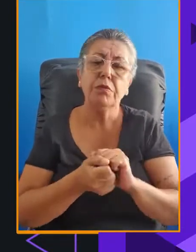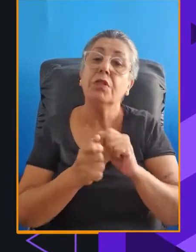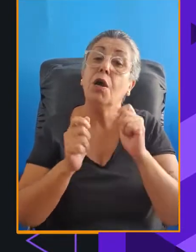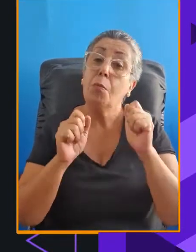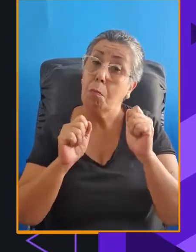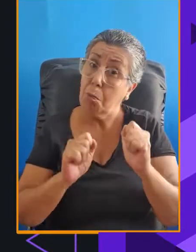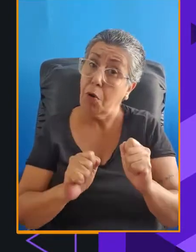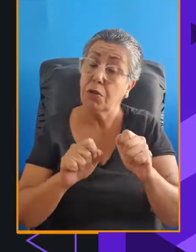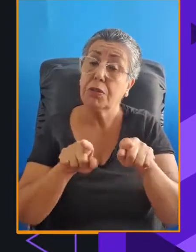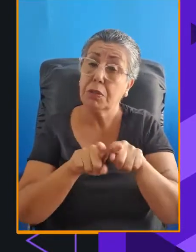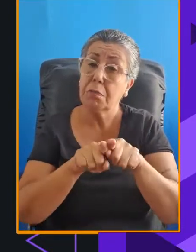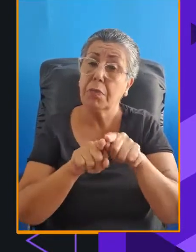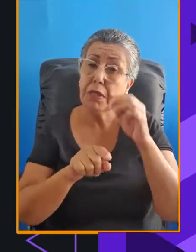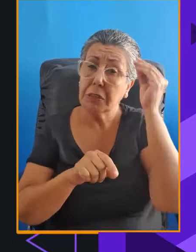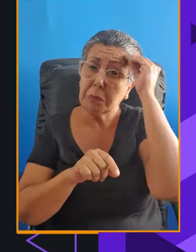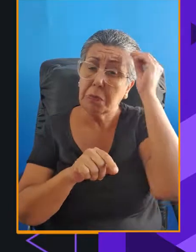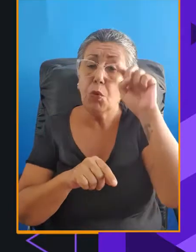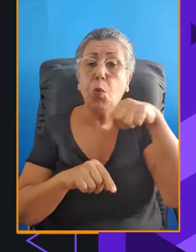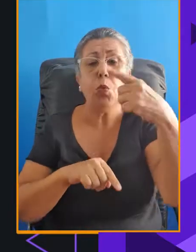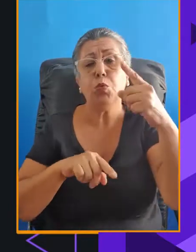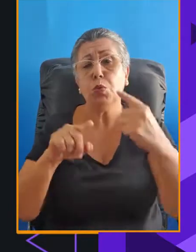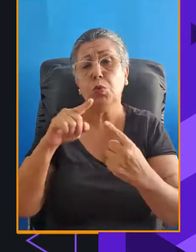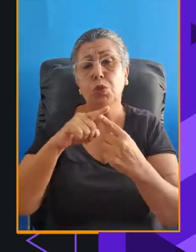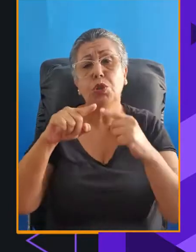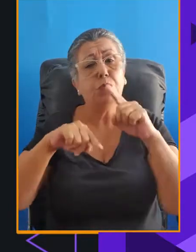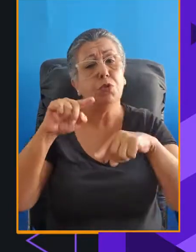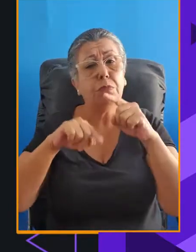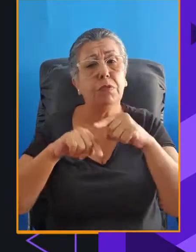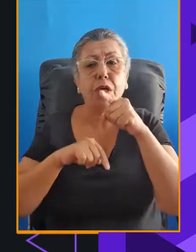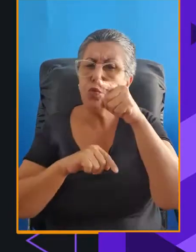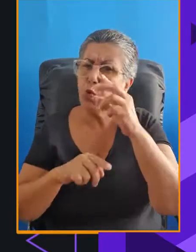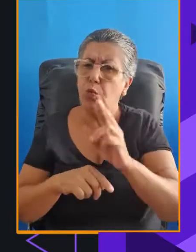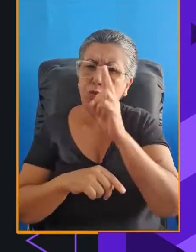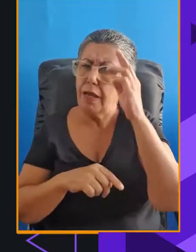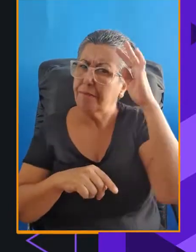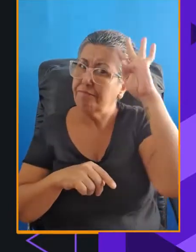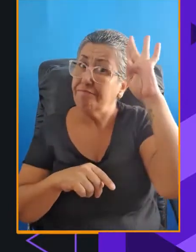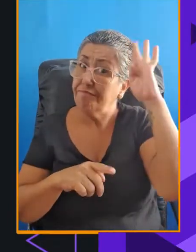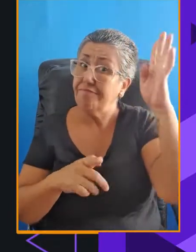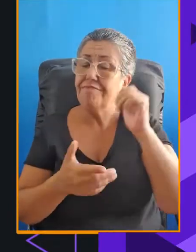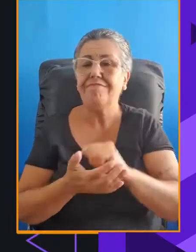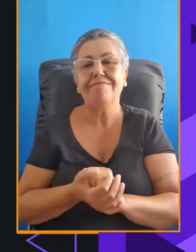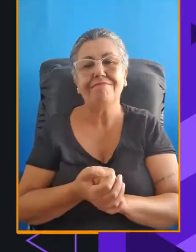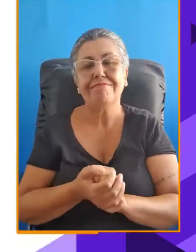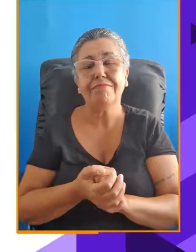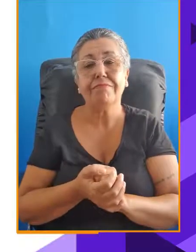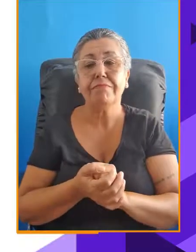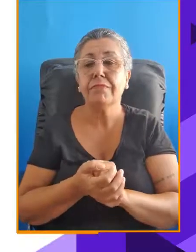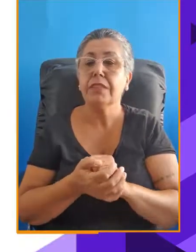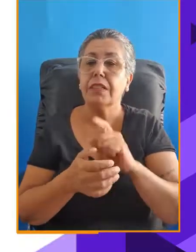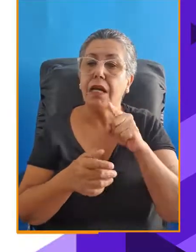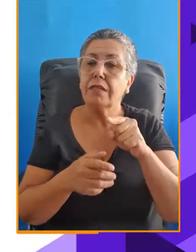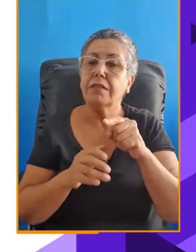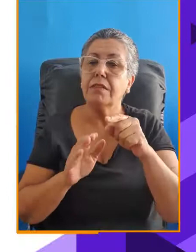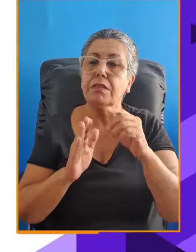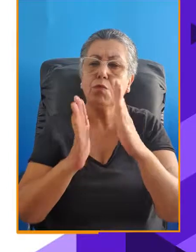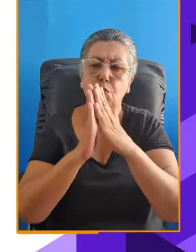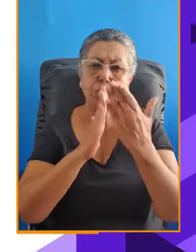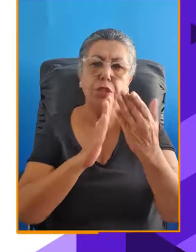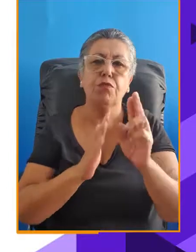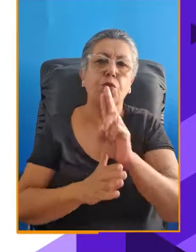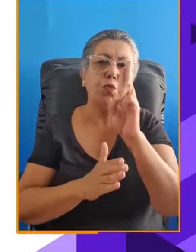E podes também estar experimentando com outros materiais, é só usar a tua criatividade. Essas são as